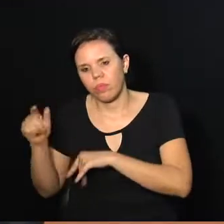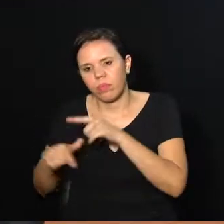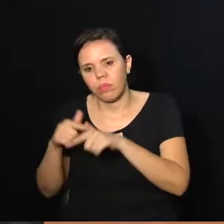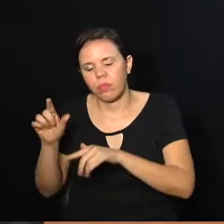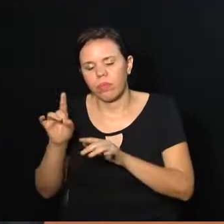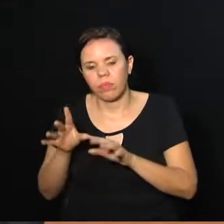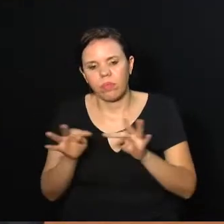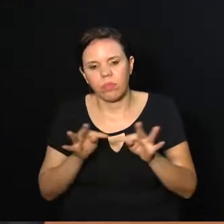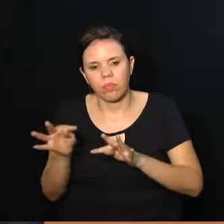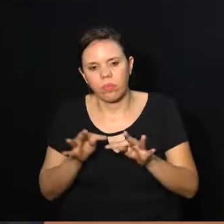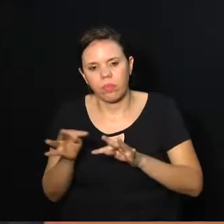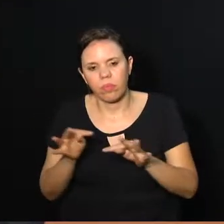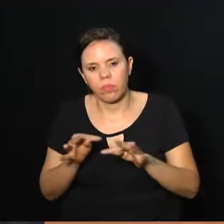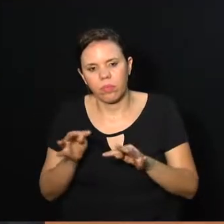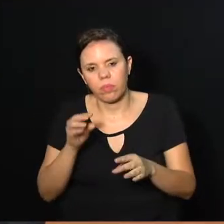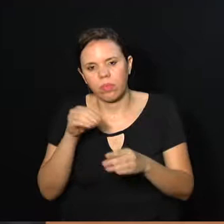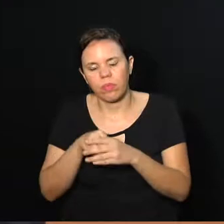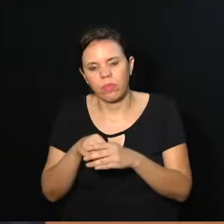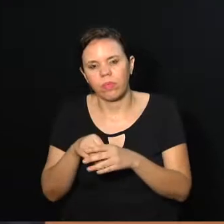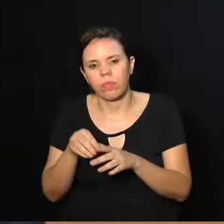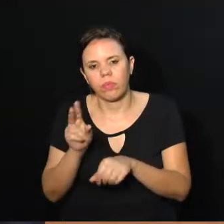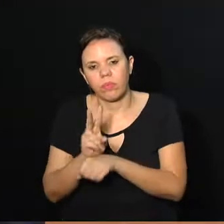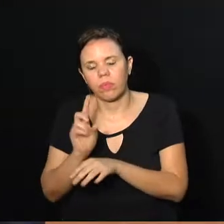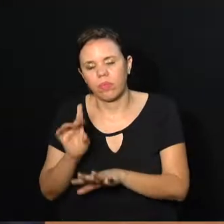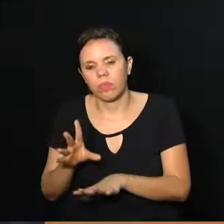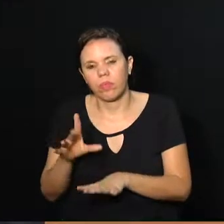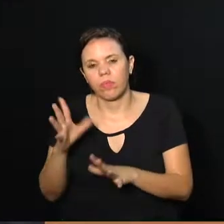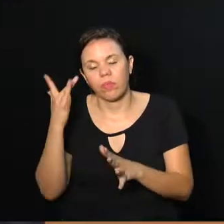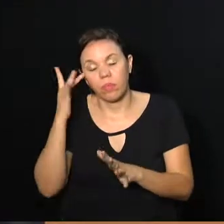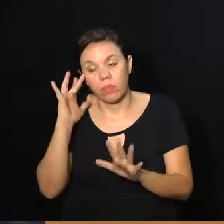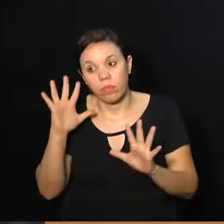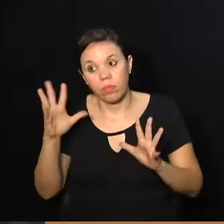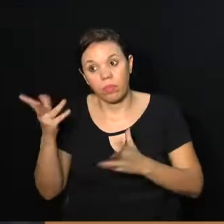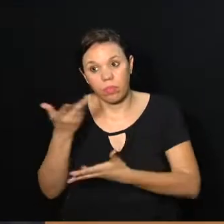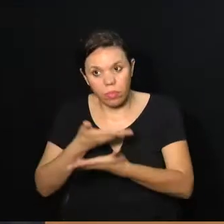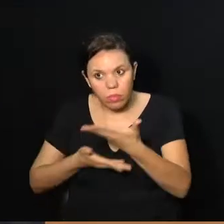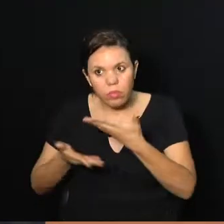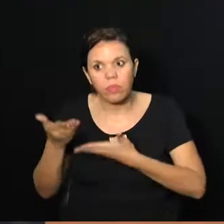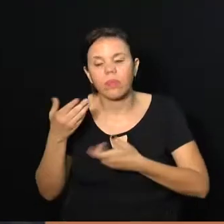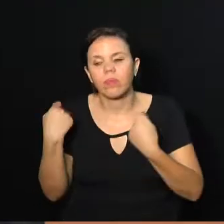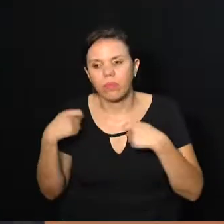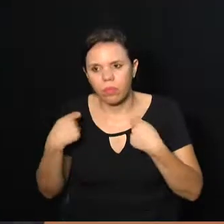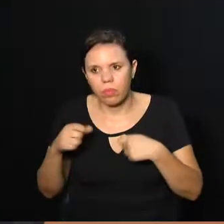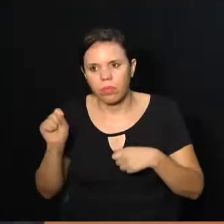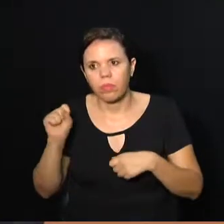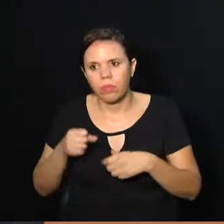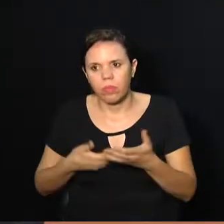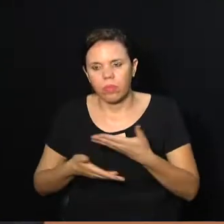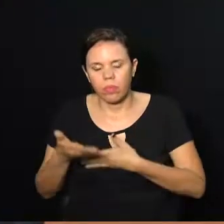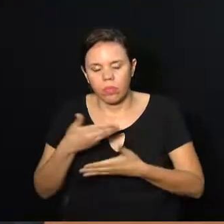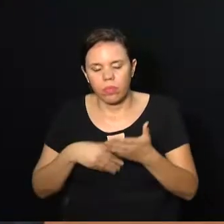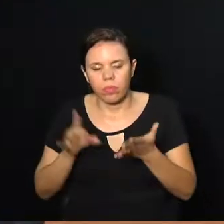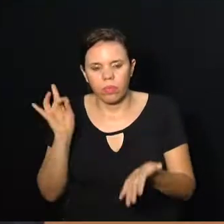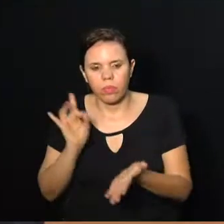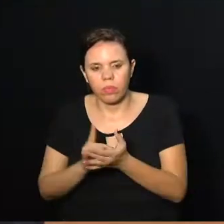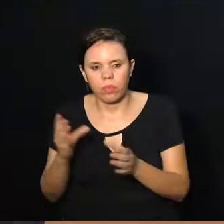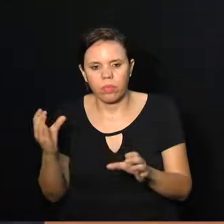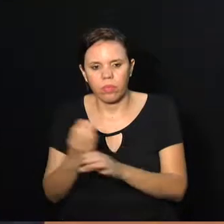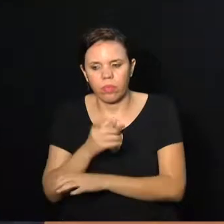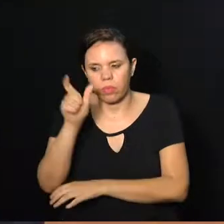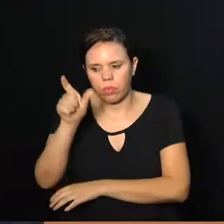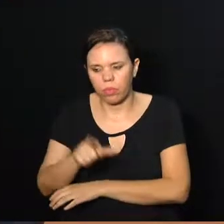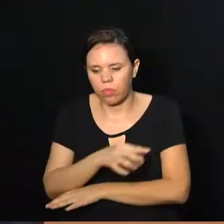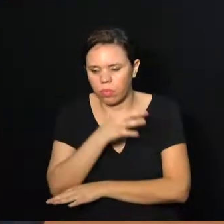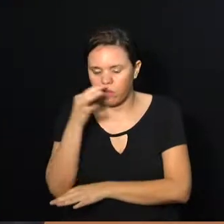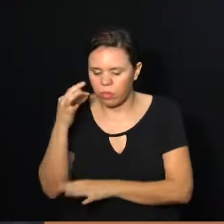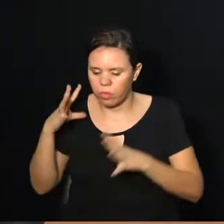tratamento, da internação, mas eu acho que tudo tem que ser trabalhado, né? Tudo. Acho que para fidelizar uma pessoa e fazer